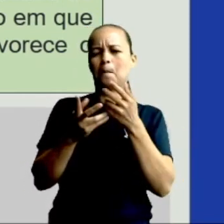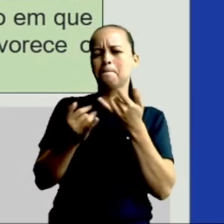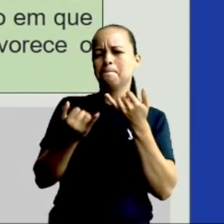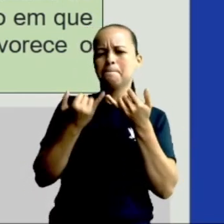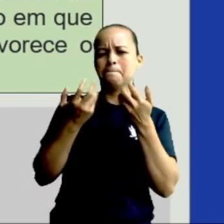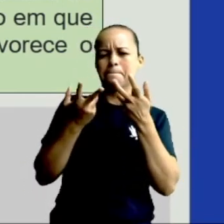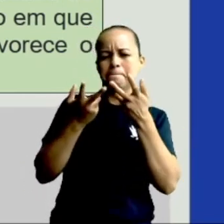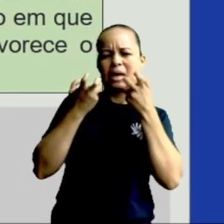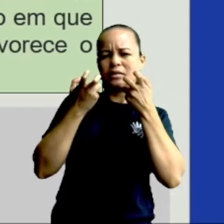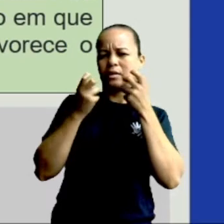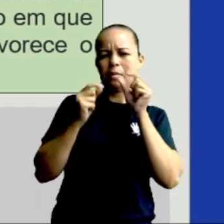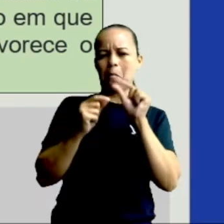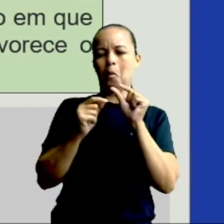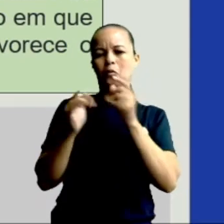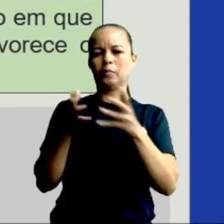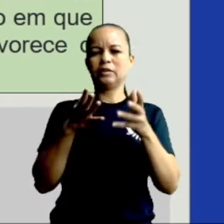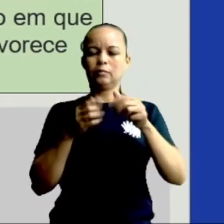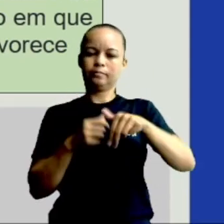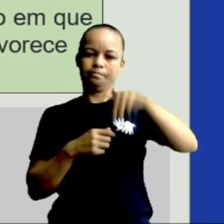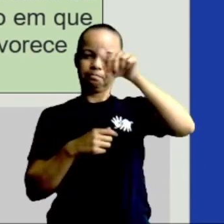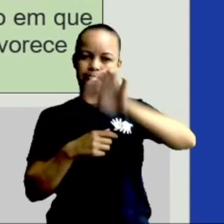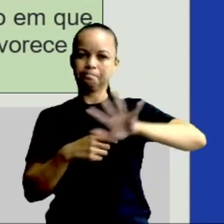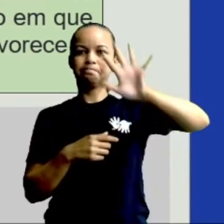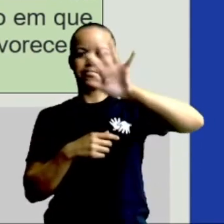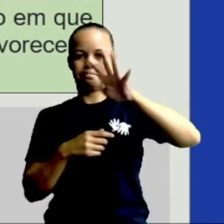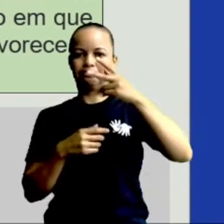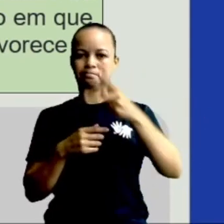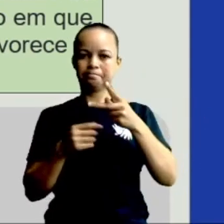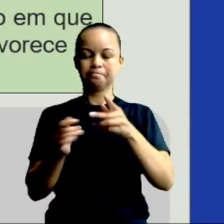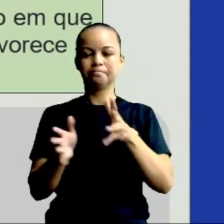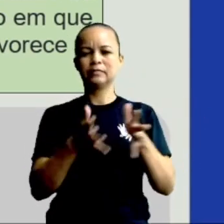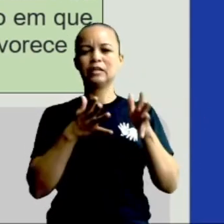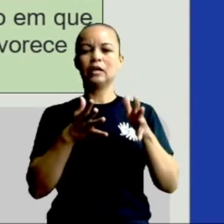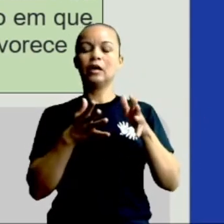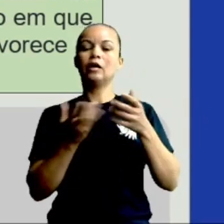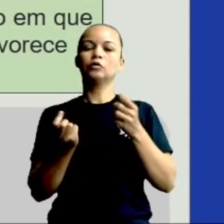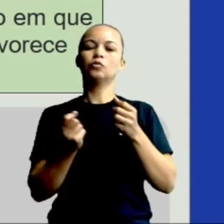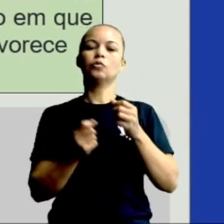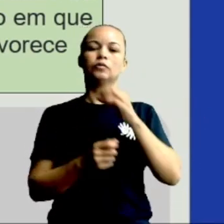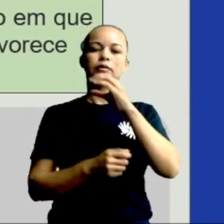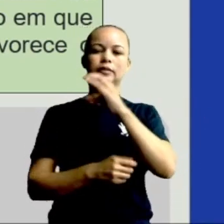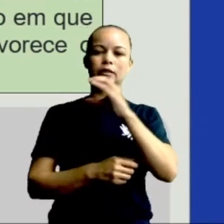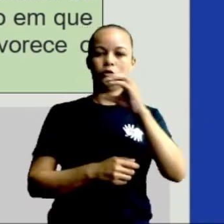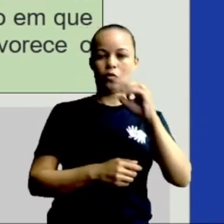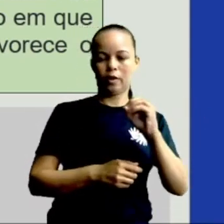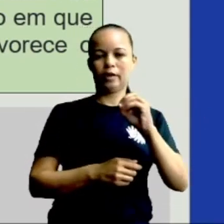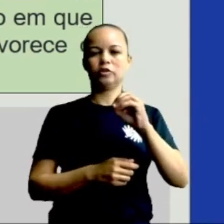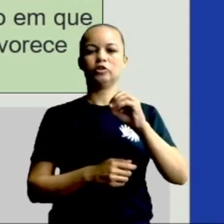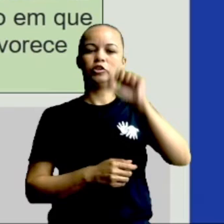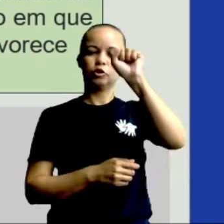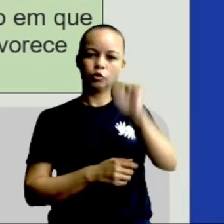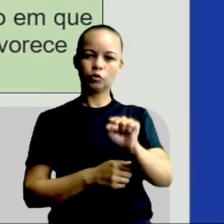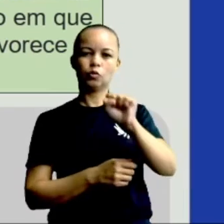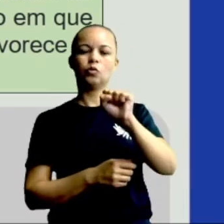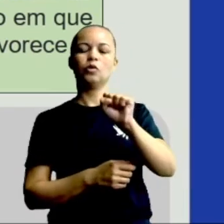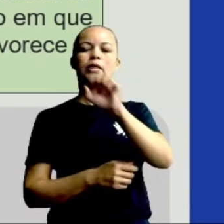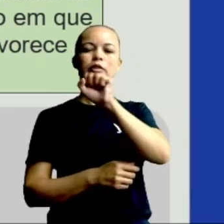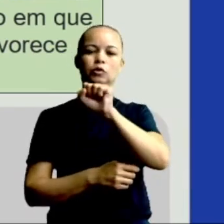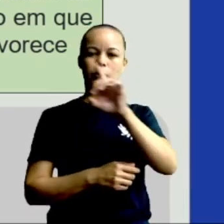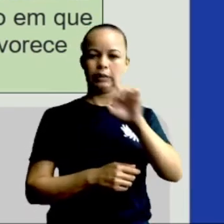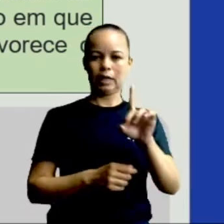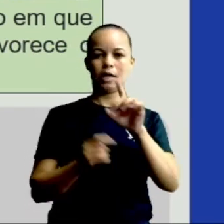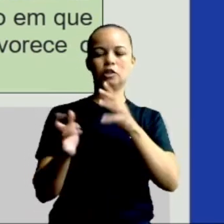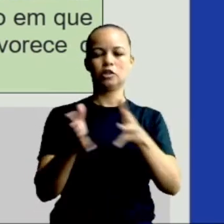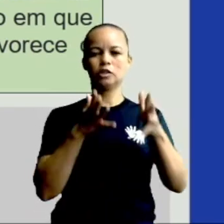percebido, principalmente na região nordeste. Mas no centro-oeste, sul e sudeste, principalmente com as regiões